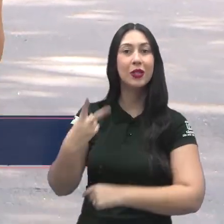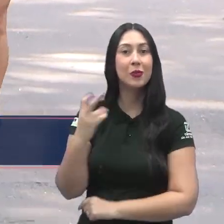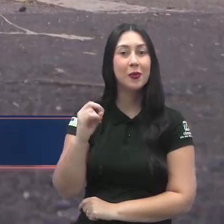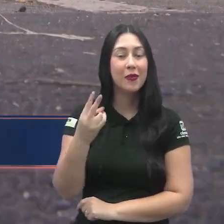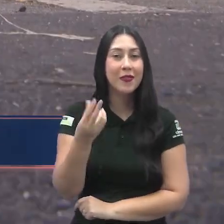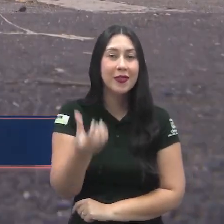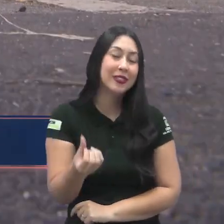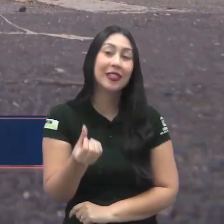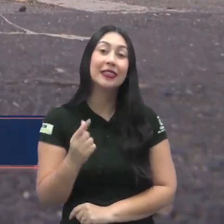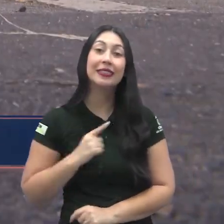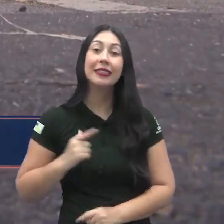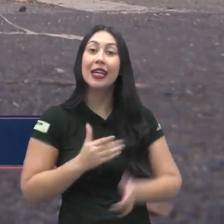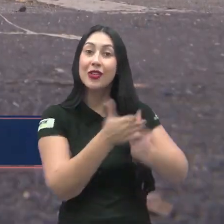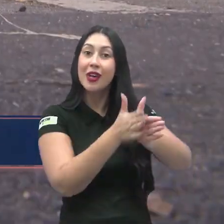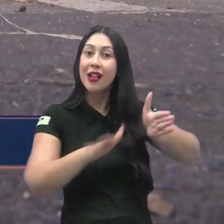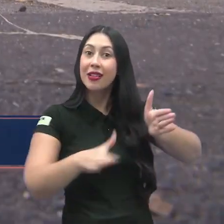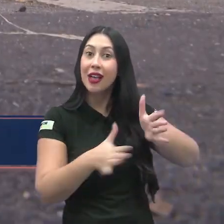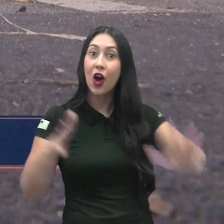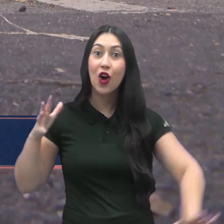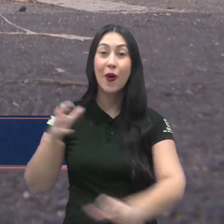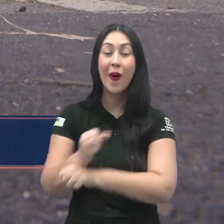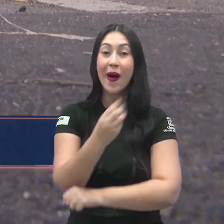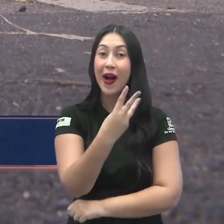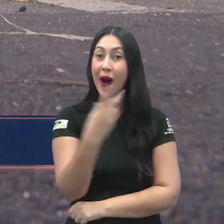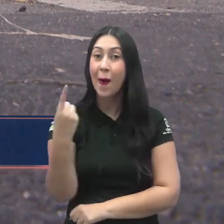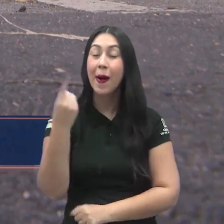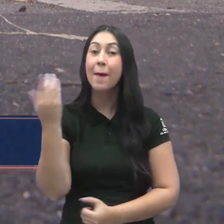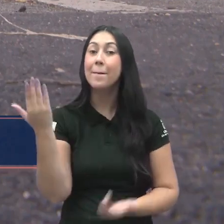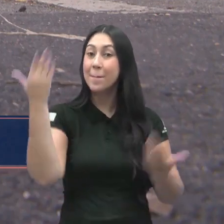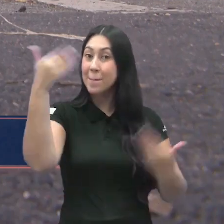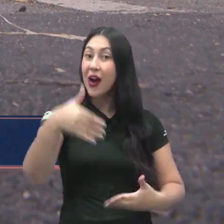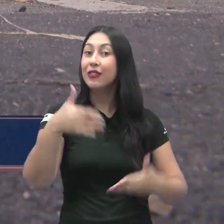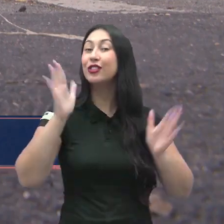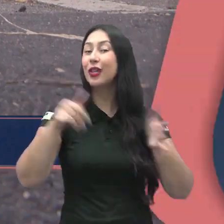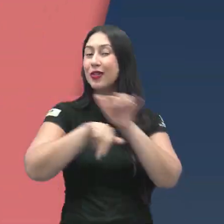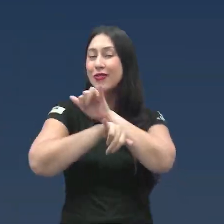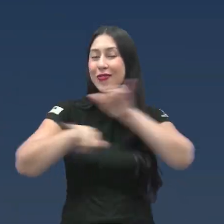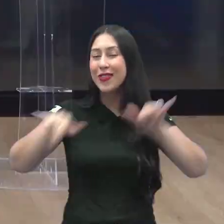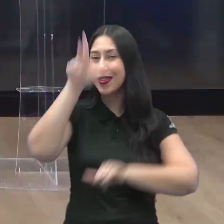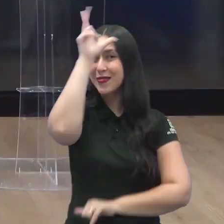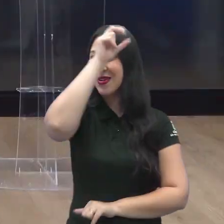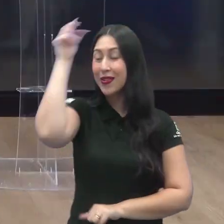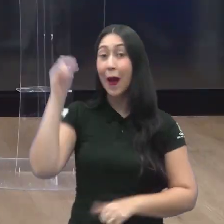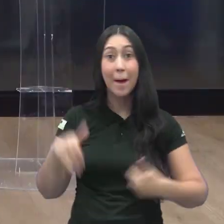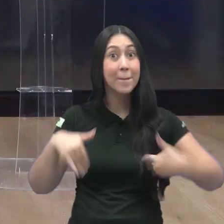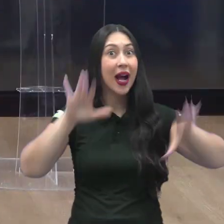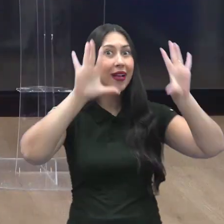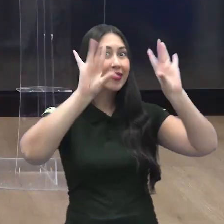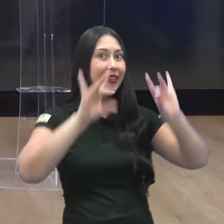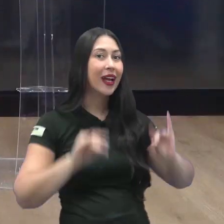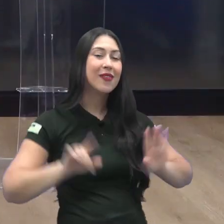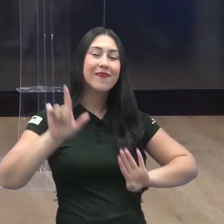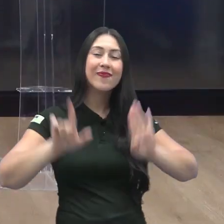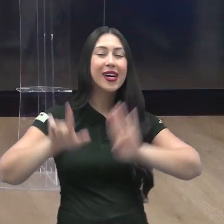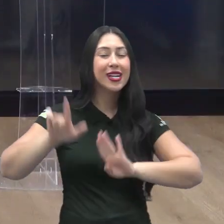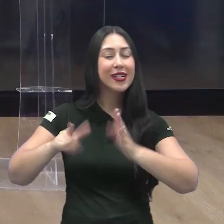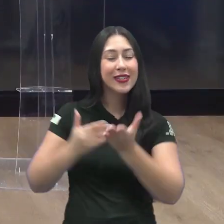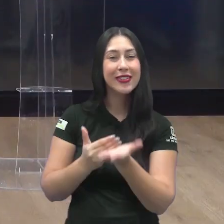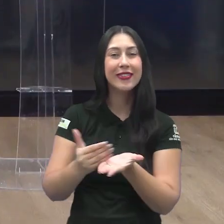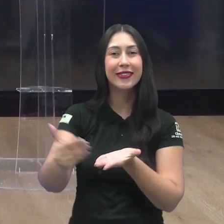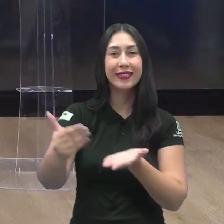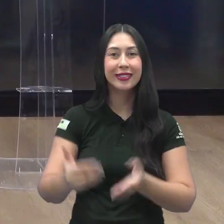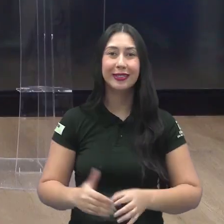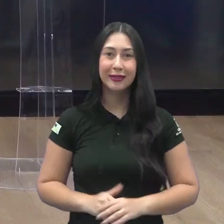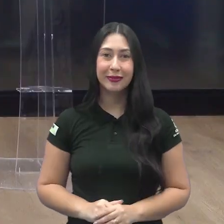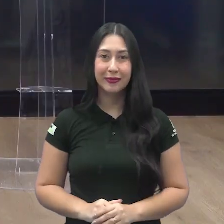2026? Calendário com 31 provas já foi divulgado pela Prefeitura. E muito mais, o Boletim Legislativo